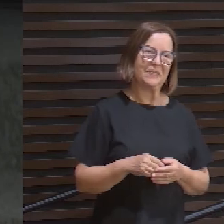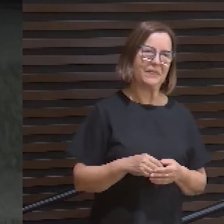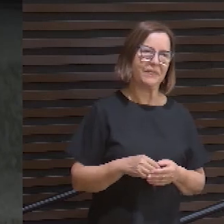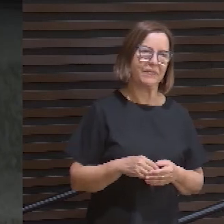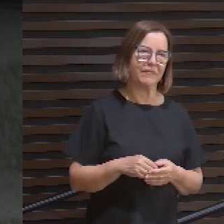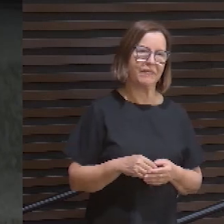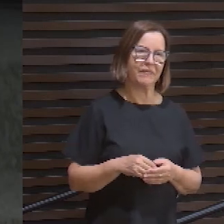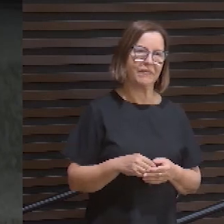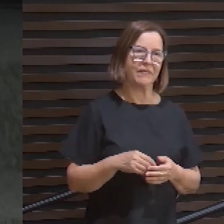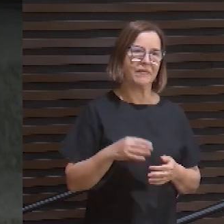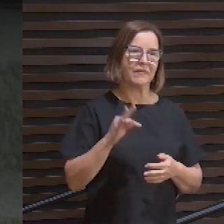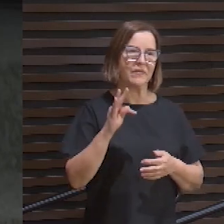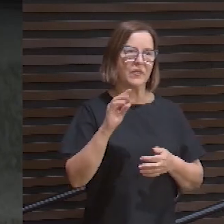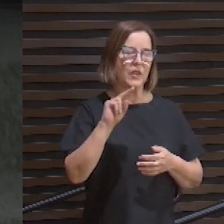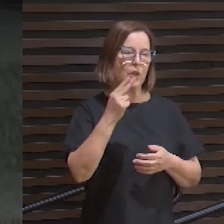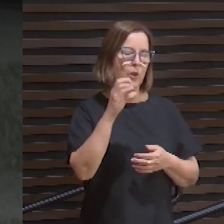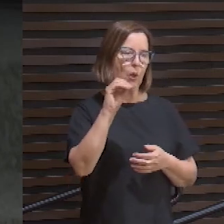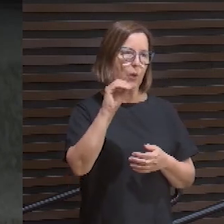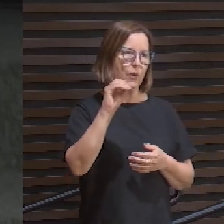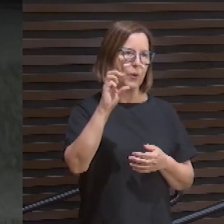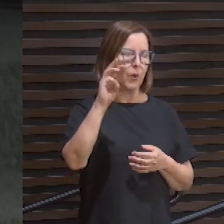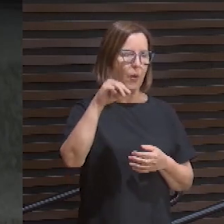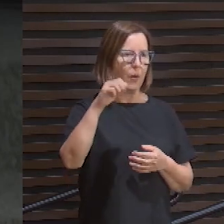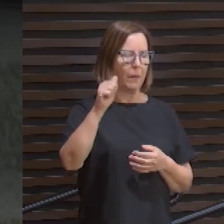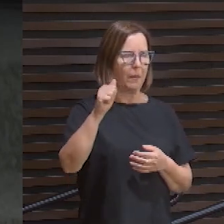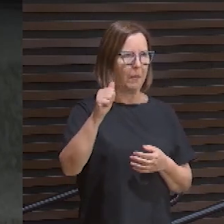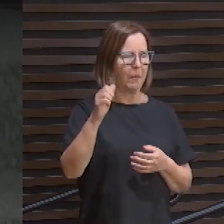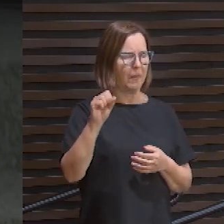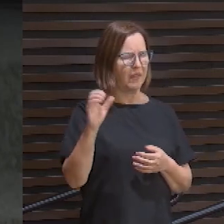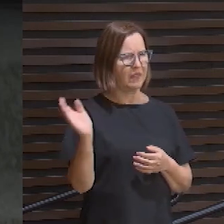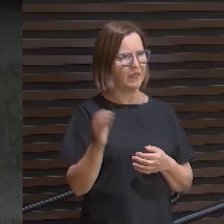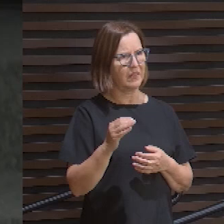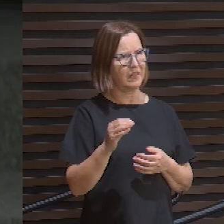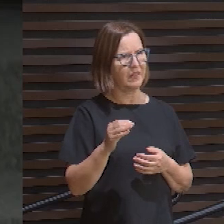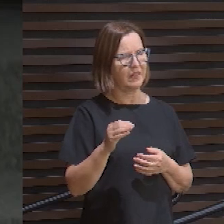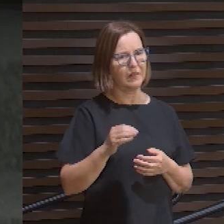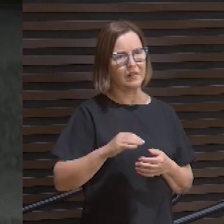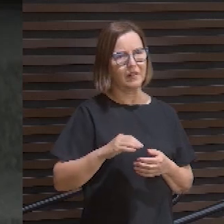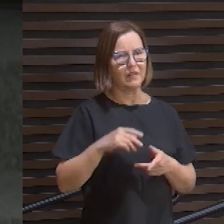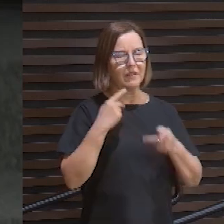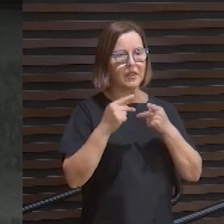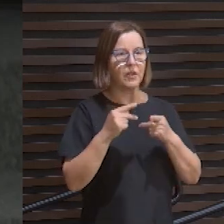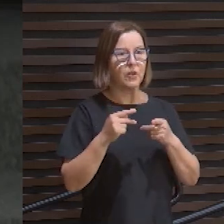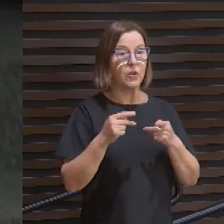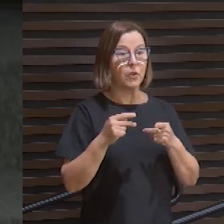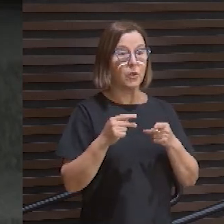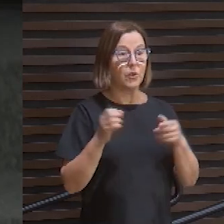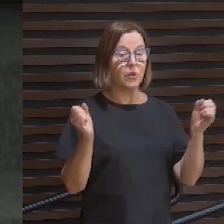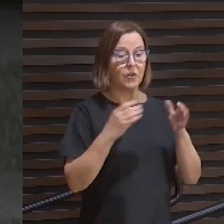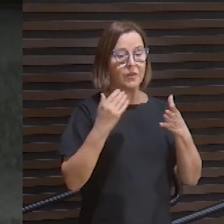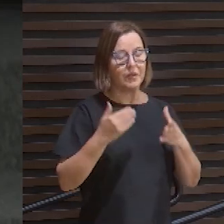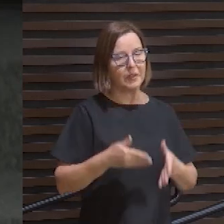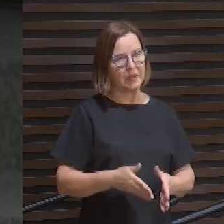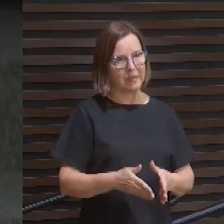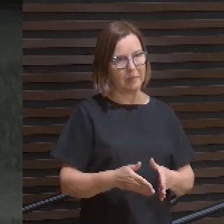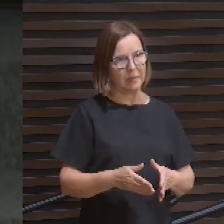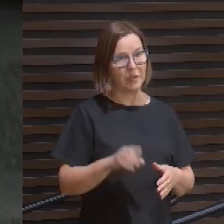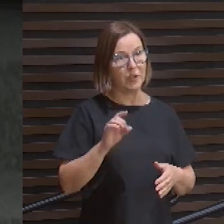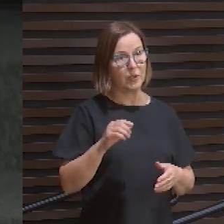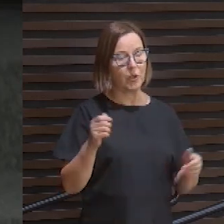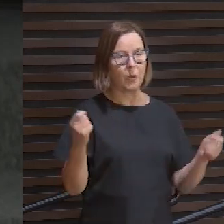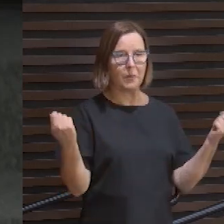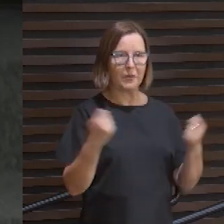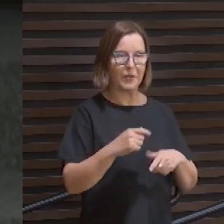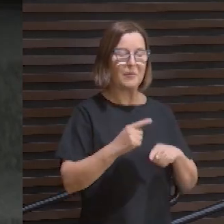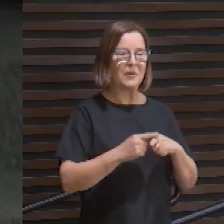Thomas Keller, Timothy Keller, ele diz, o novo nascimento só é possível porque